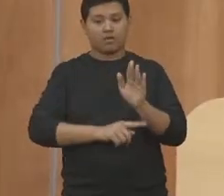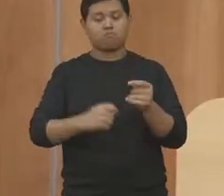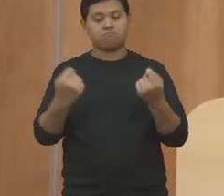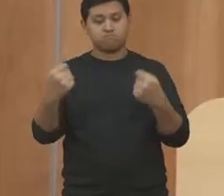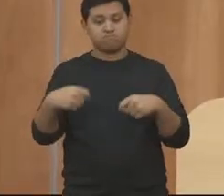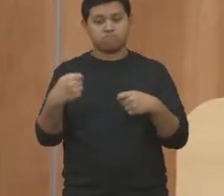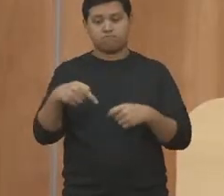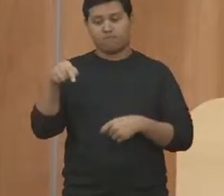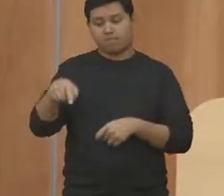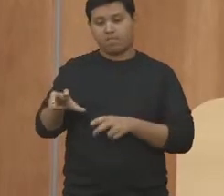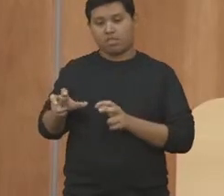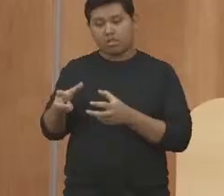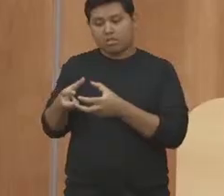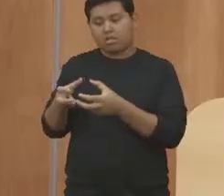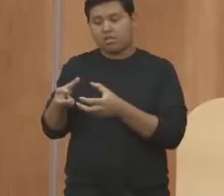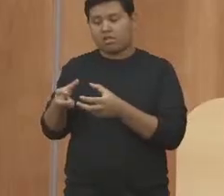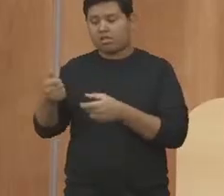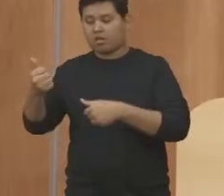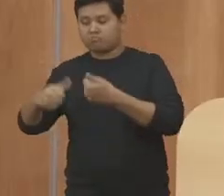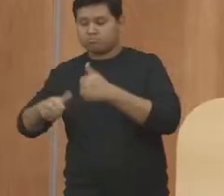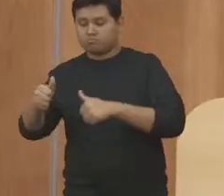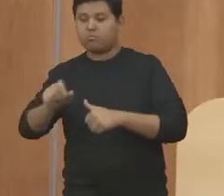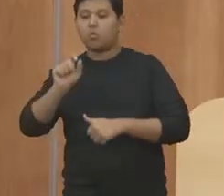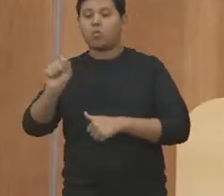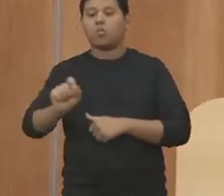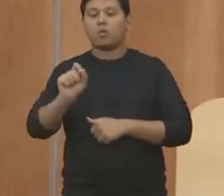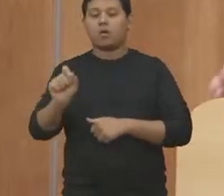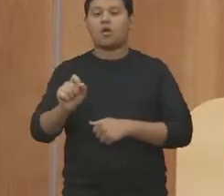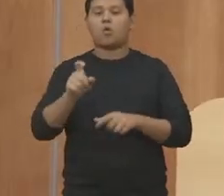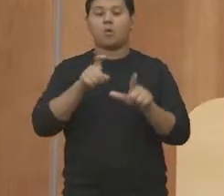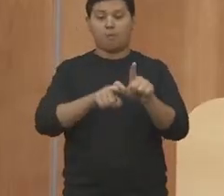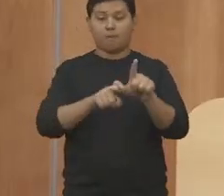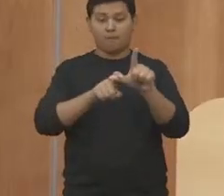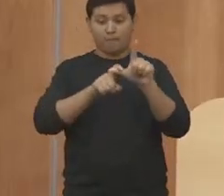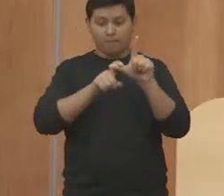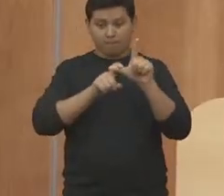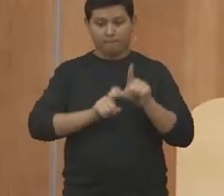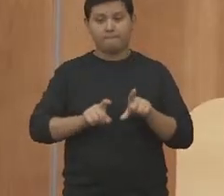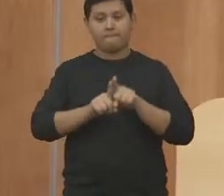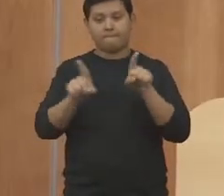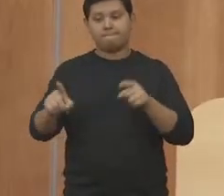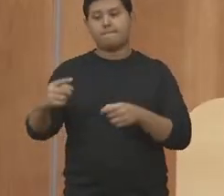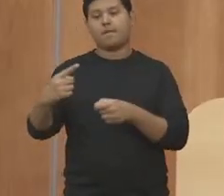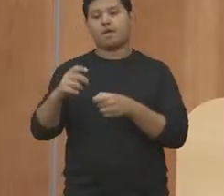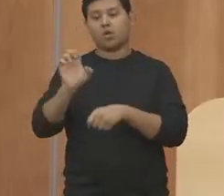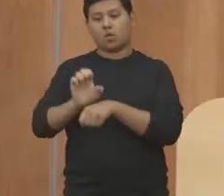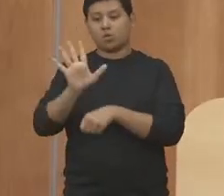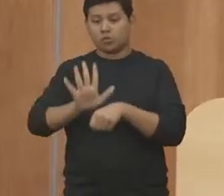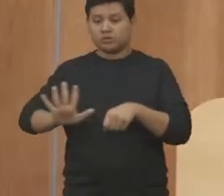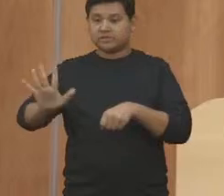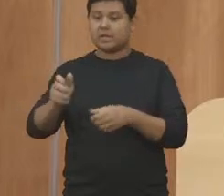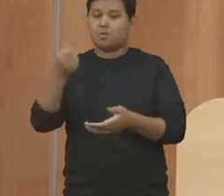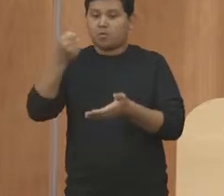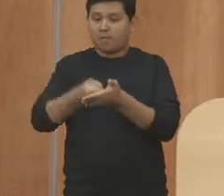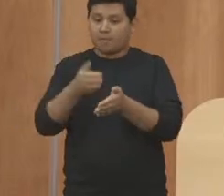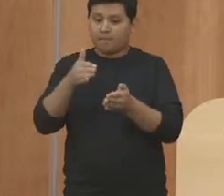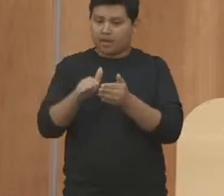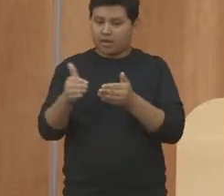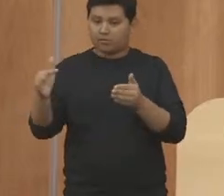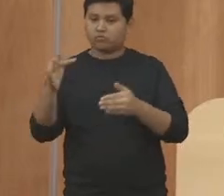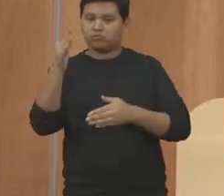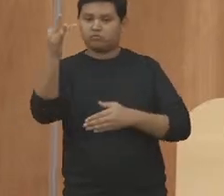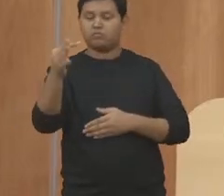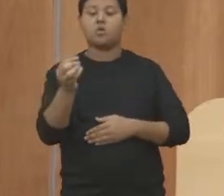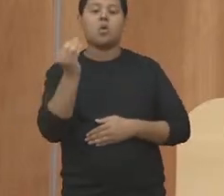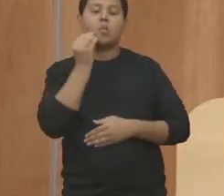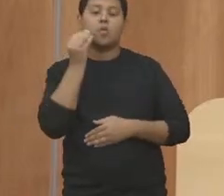pela Câmara. Ele é uma dívida, porém o município paga no longo prazo. É uma oportunidade de buscar